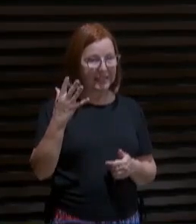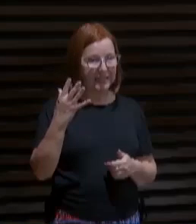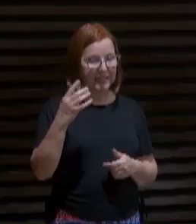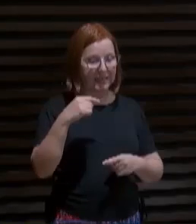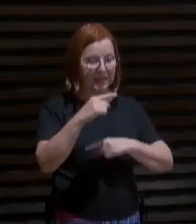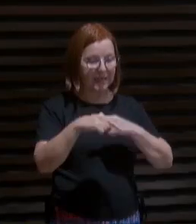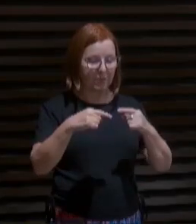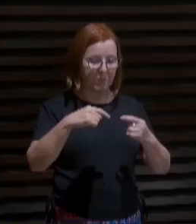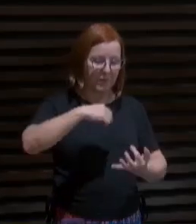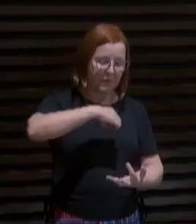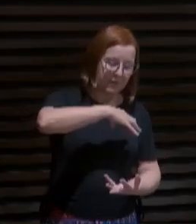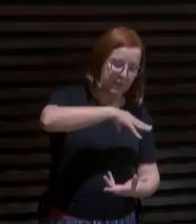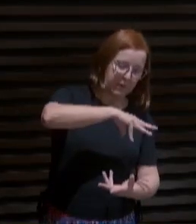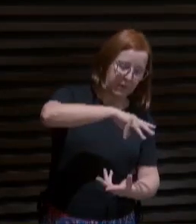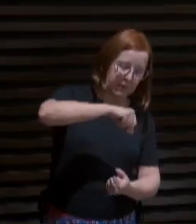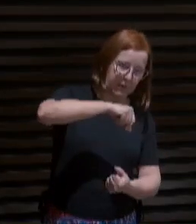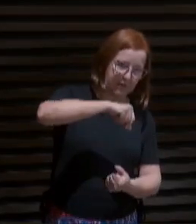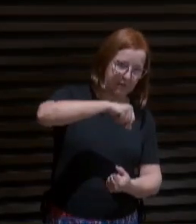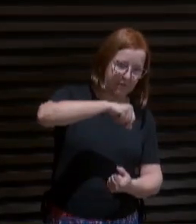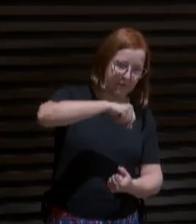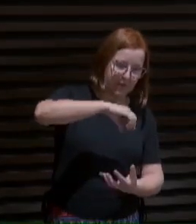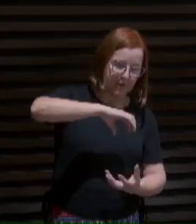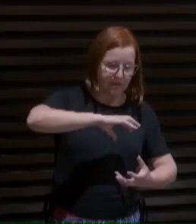da terra por causa do dilúvio.